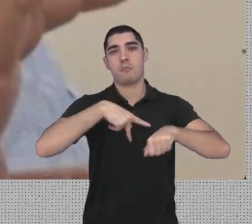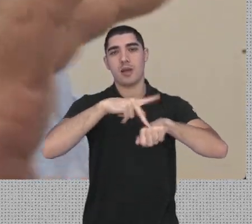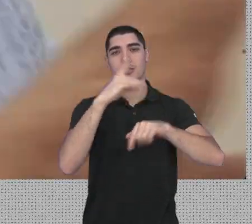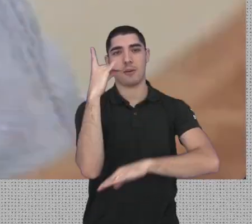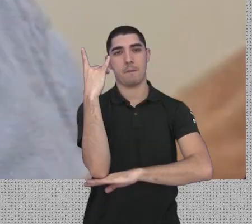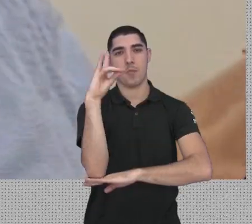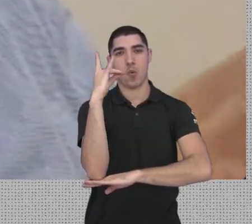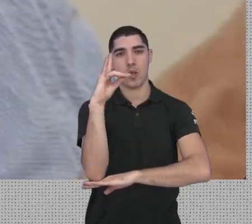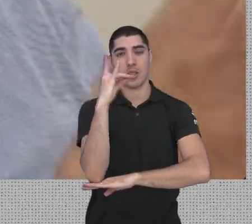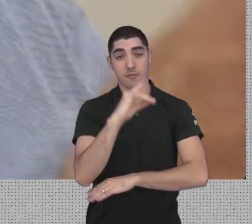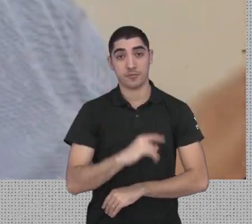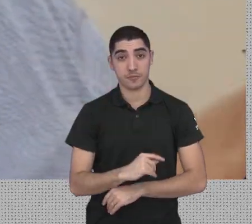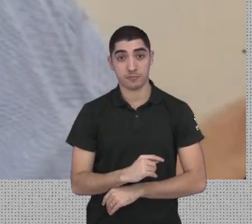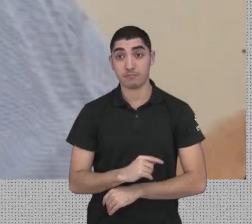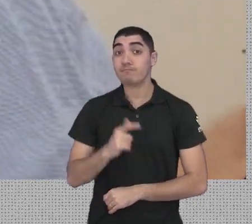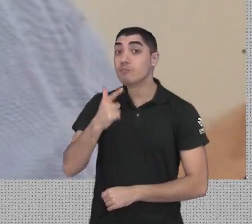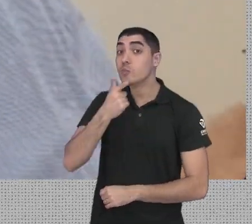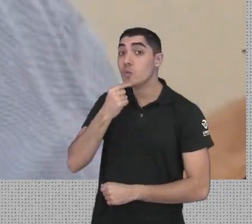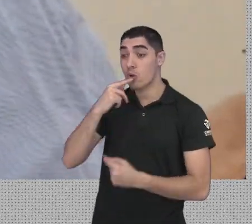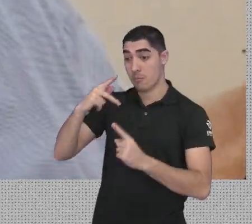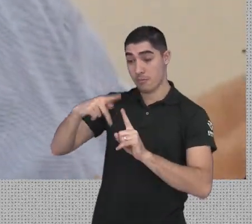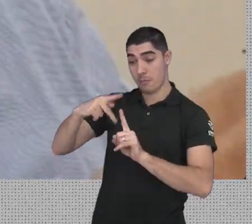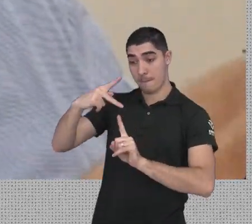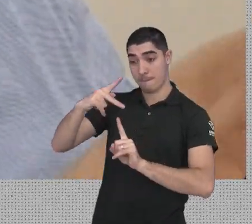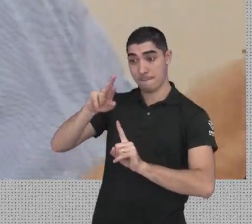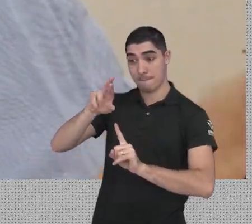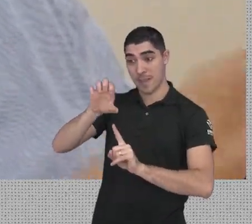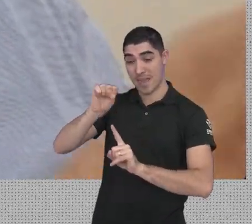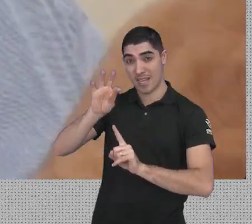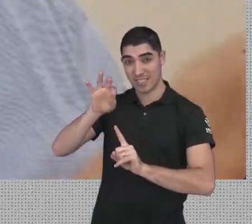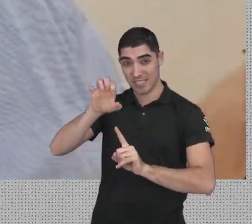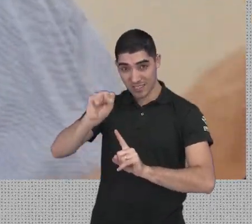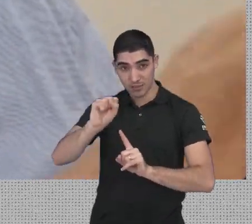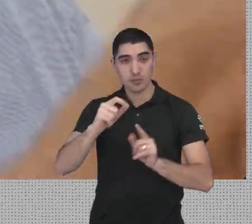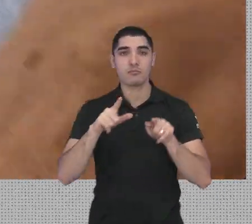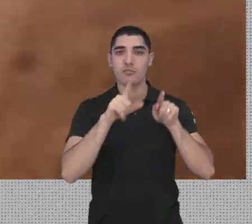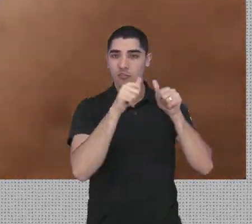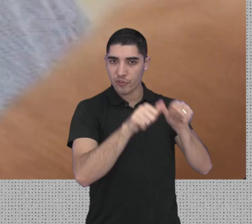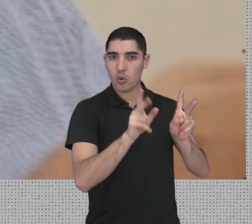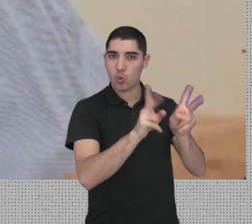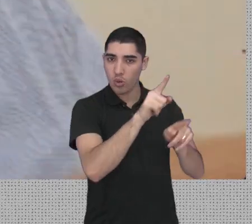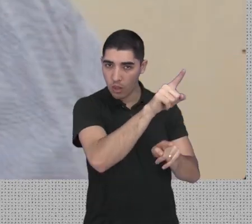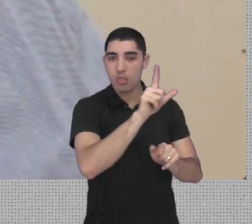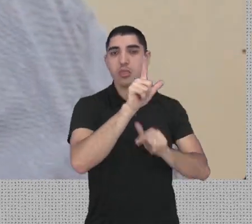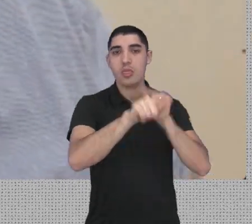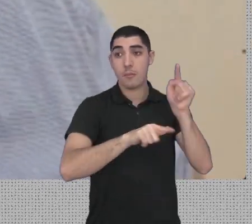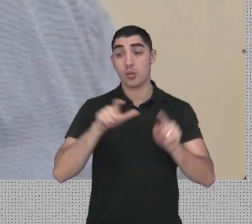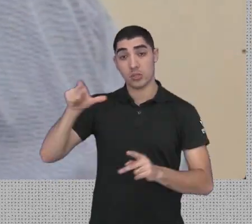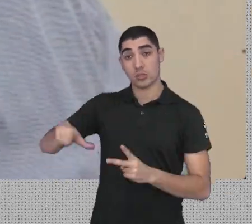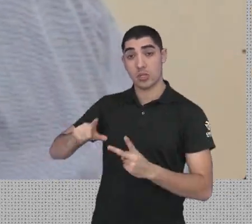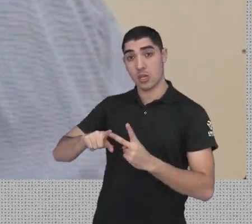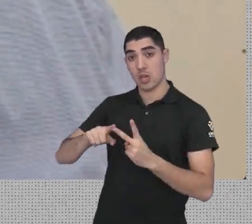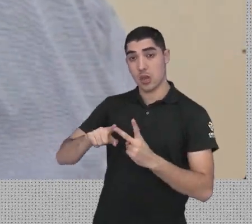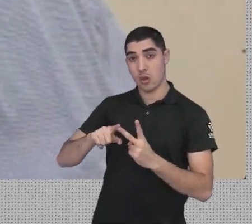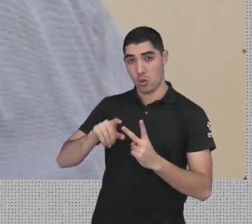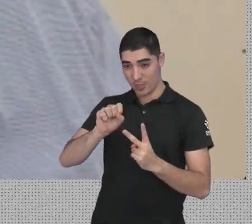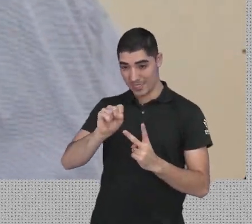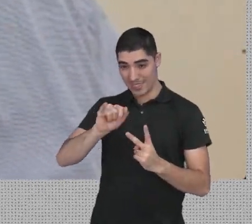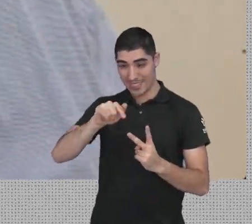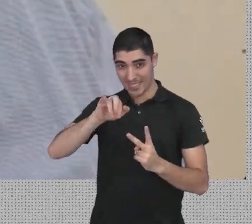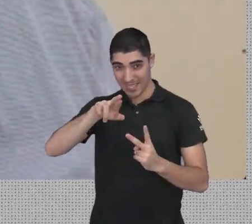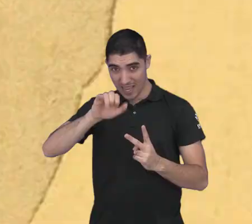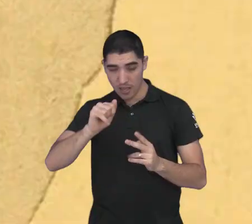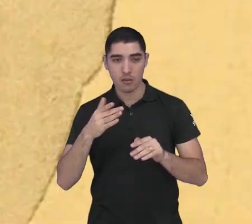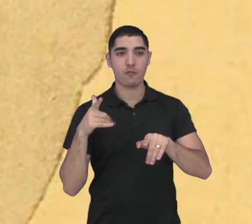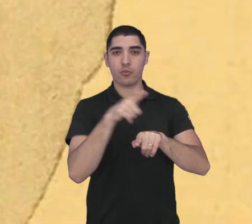Prestes permanece na Bolívia com seu efetivo gaúcho. Os demais, inclusive Siqueira Campos, seguem em direção a Buenos Aires e se instalam